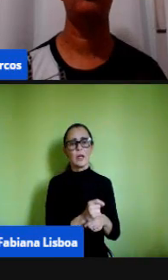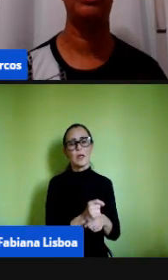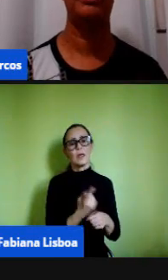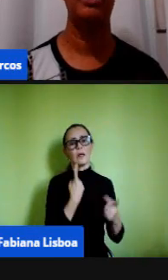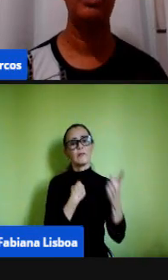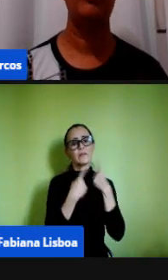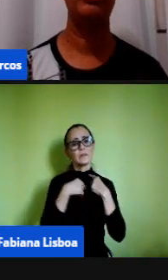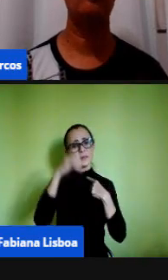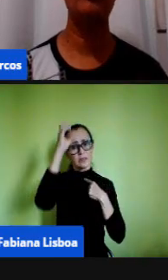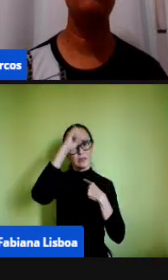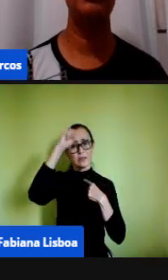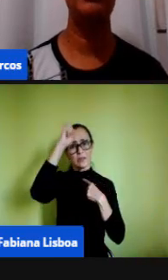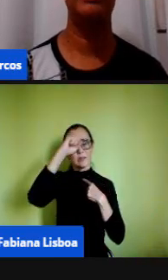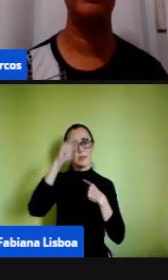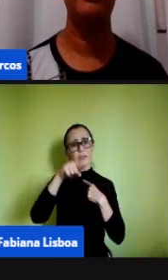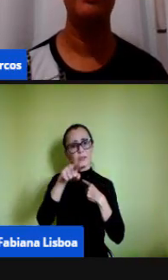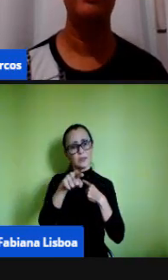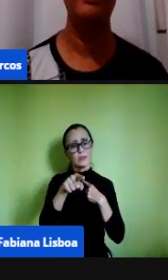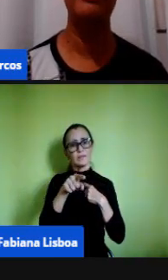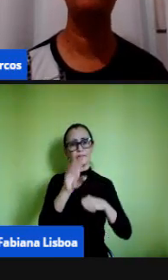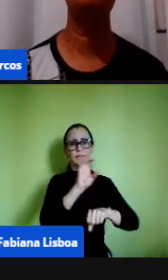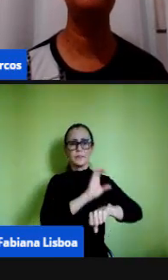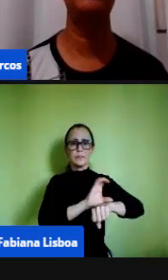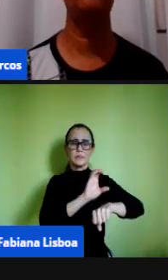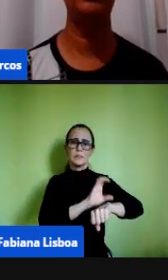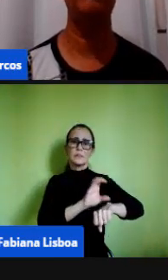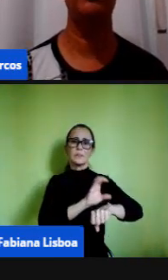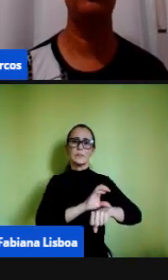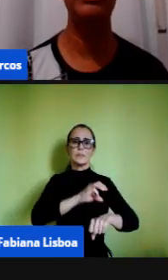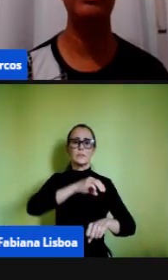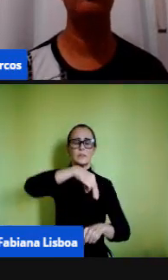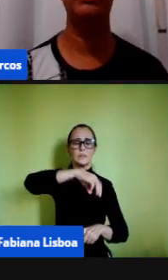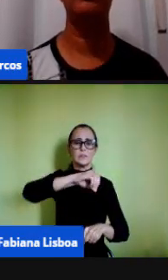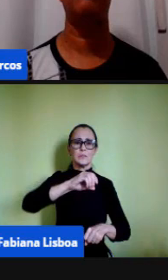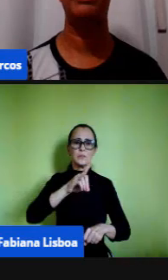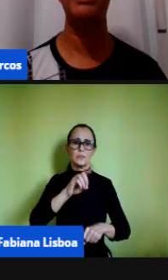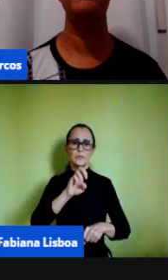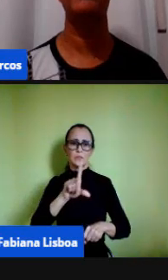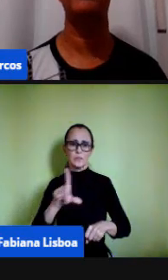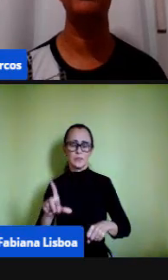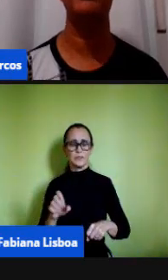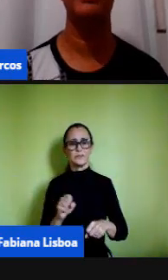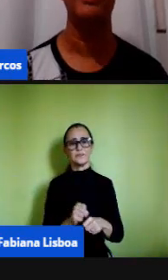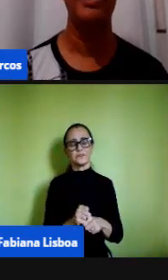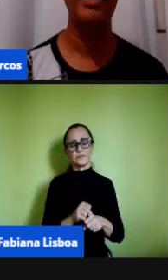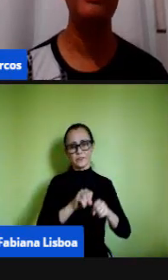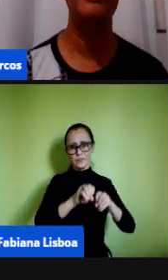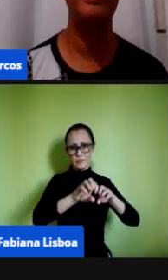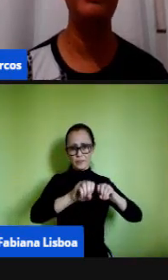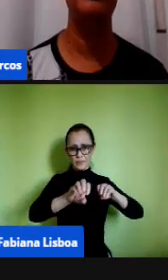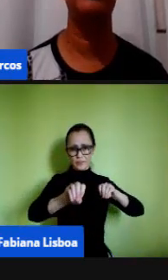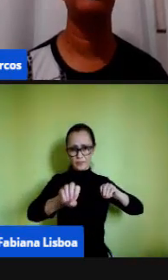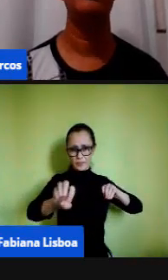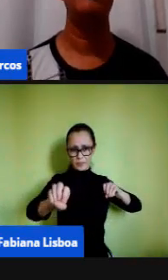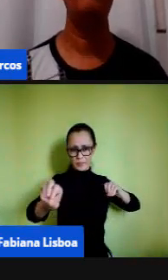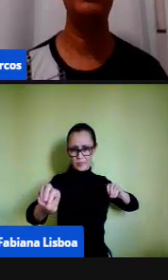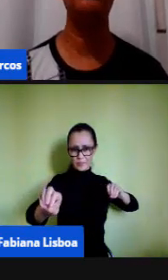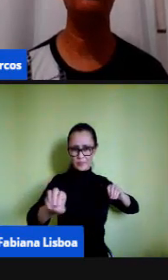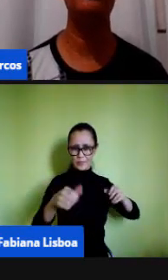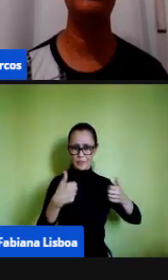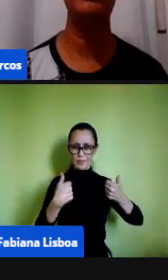para Professores. Porque, como eu disse, no ensino híbrido e na educação à distância,